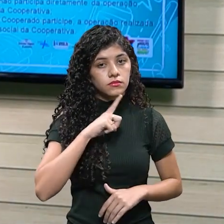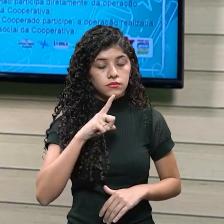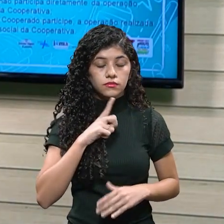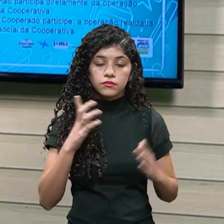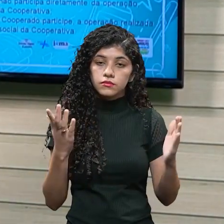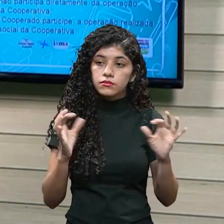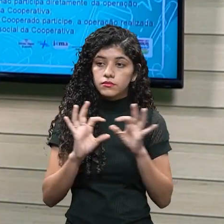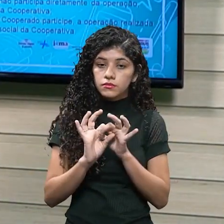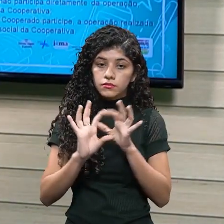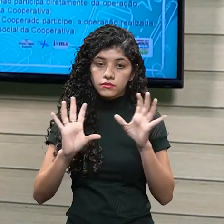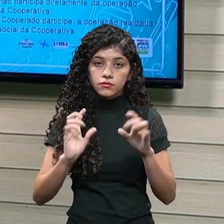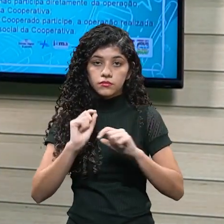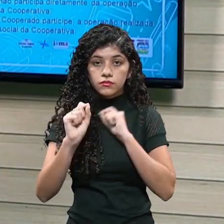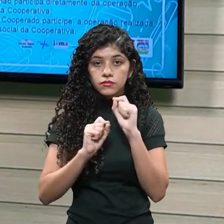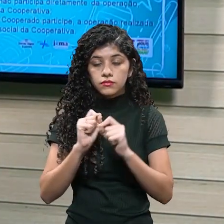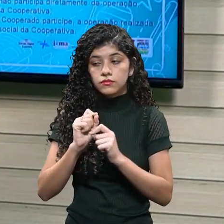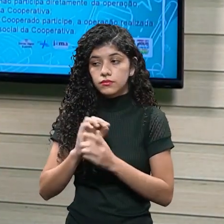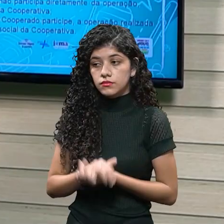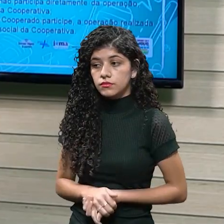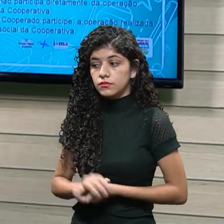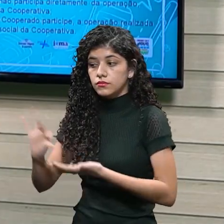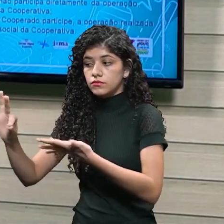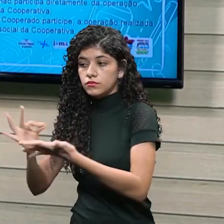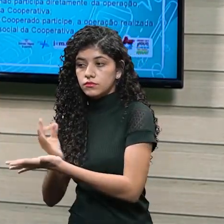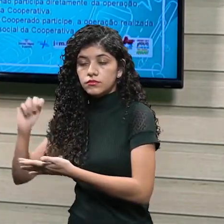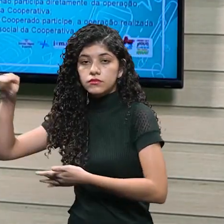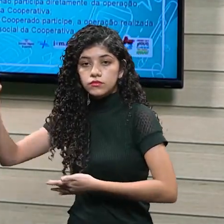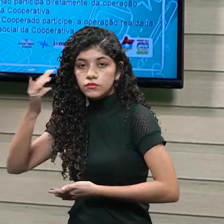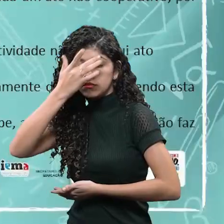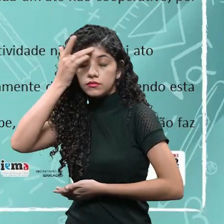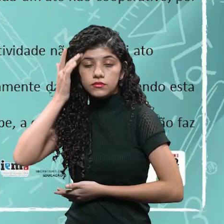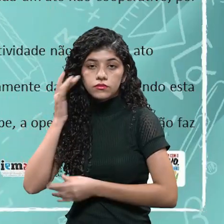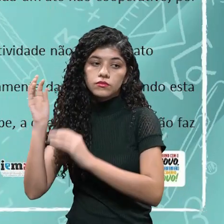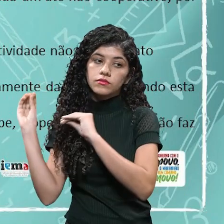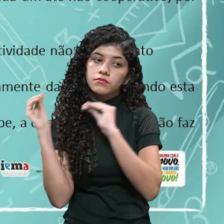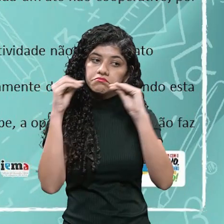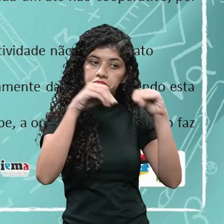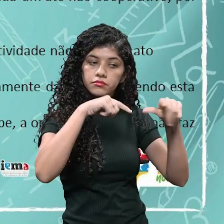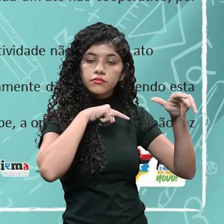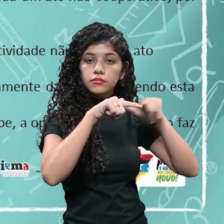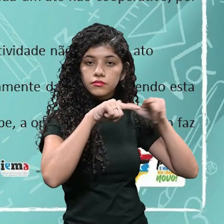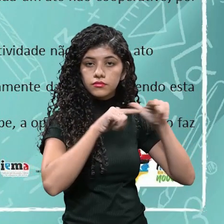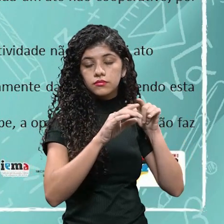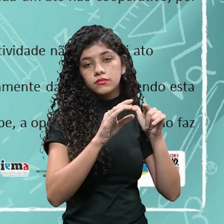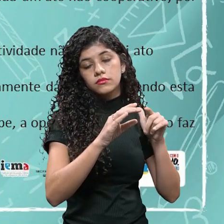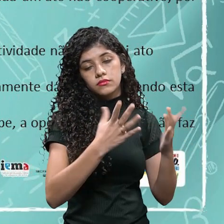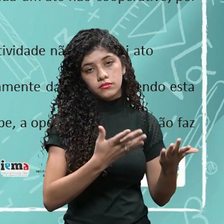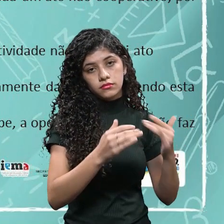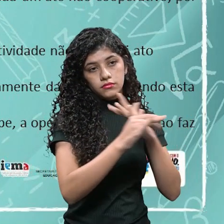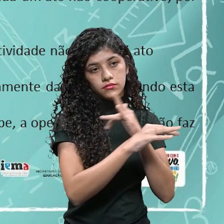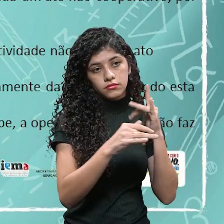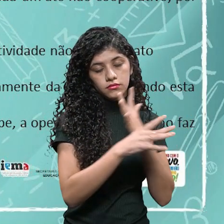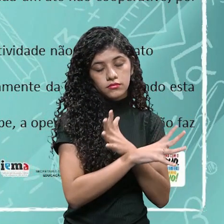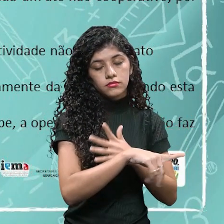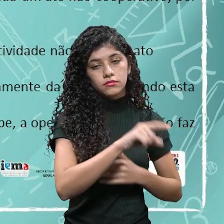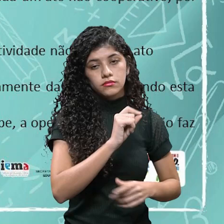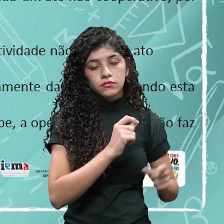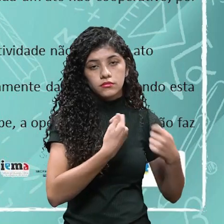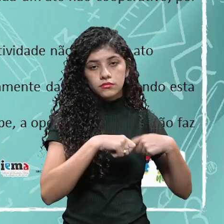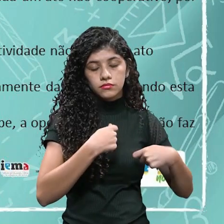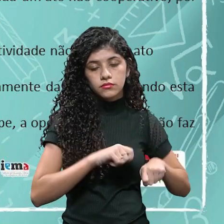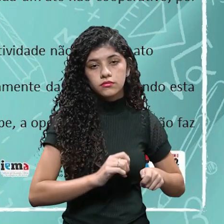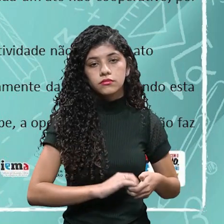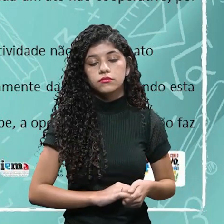oferecer. Então, o que ela faz? Ela contrata a mão de obra externa. Então, um número suficiente e contrata outras pessoas físicas